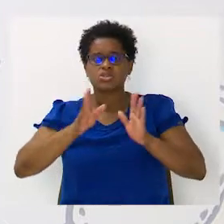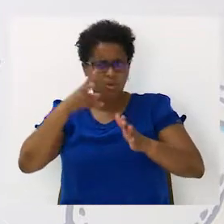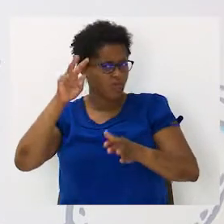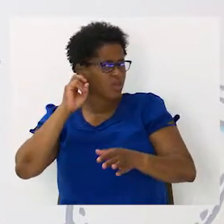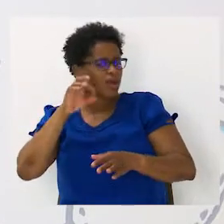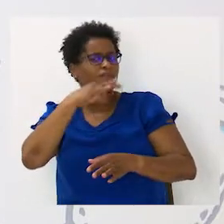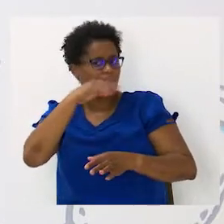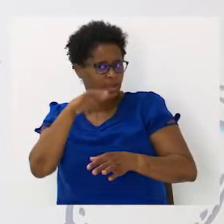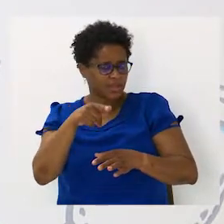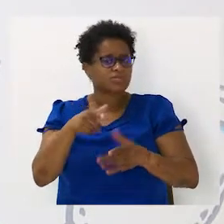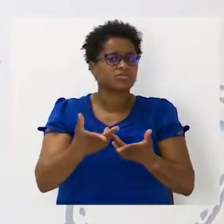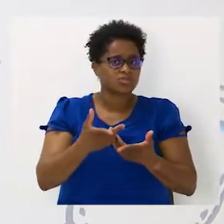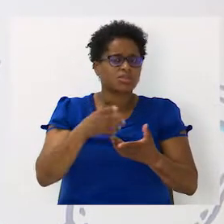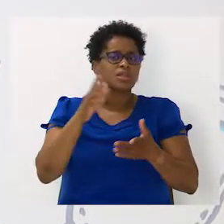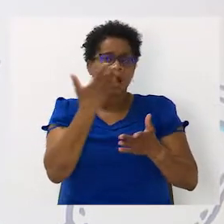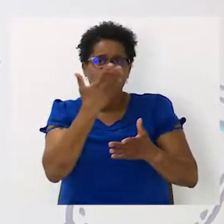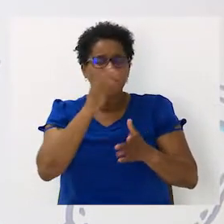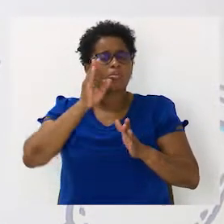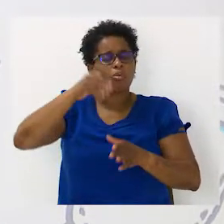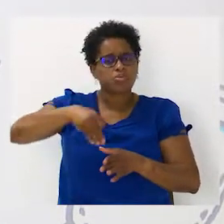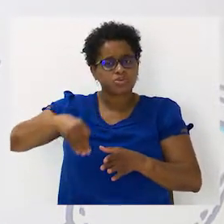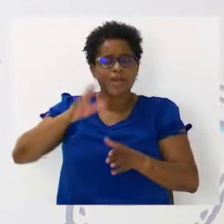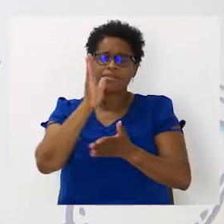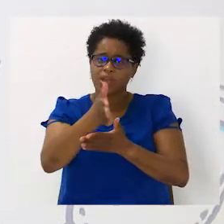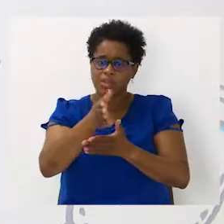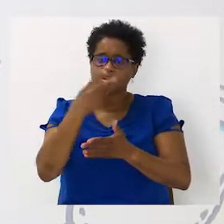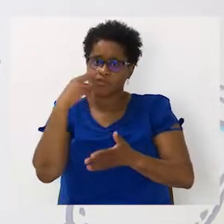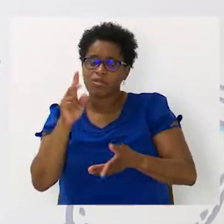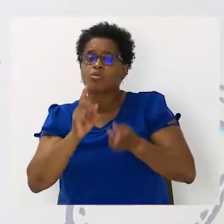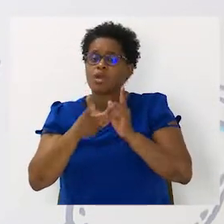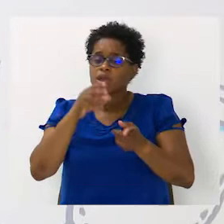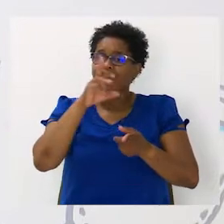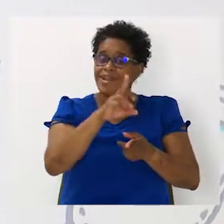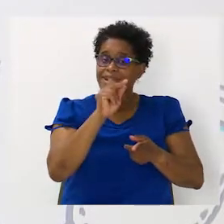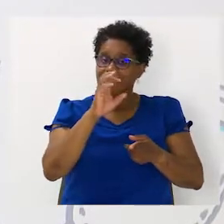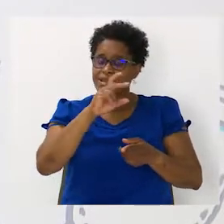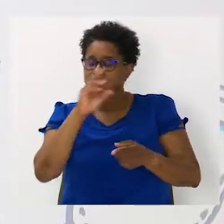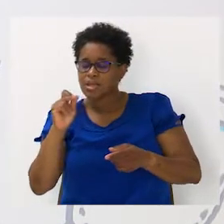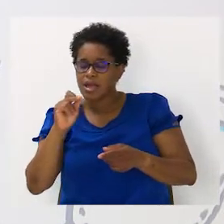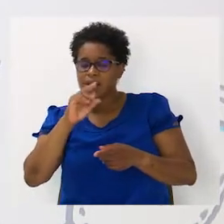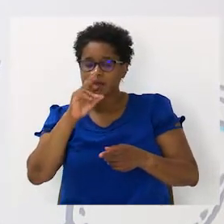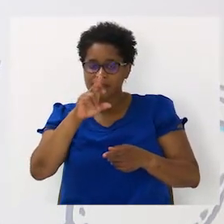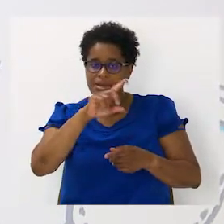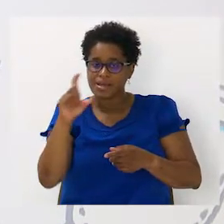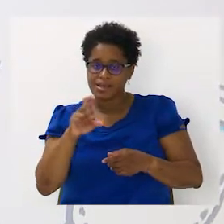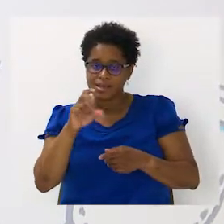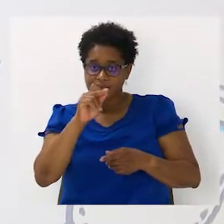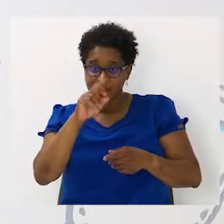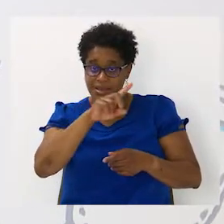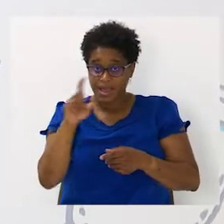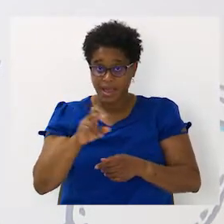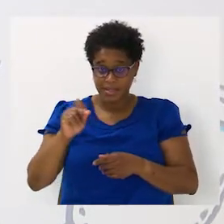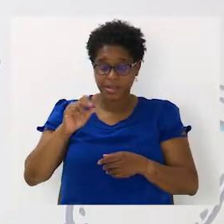que é razão? O que é proporção? Ok? Razão nós vimos na aula anterior também que é o quê? Que é